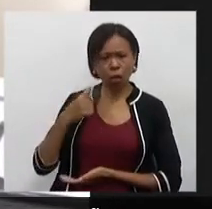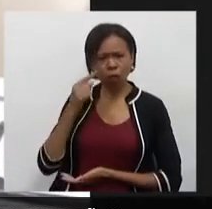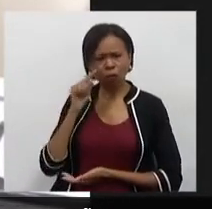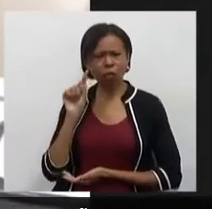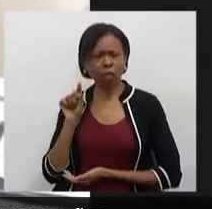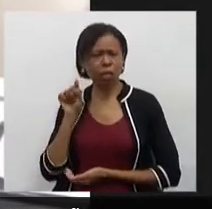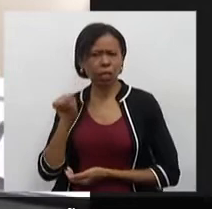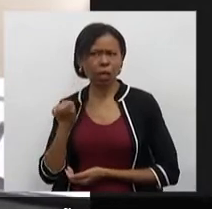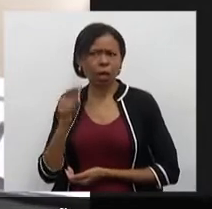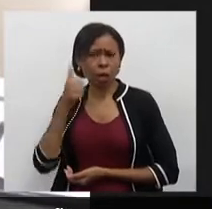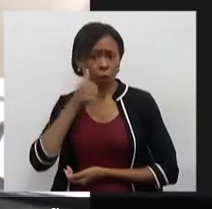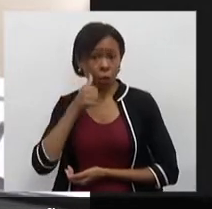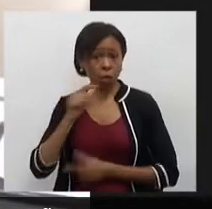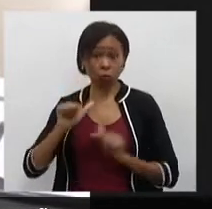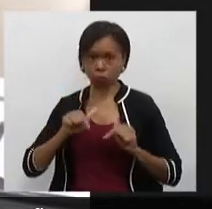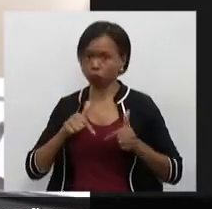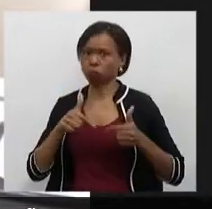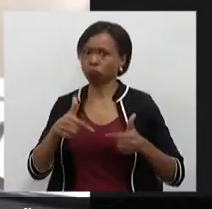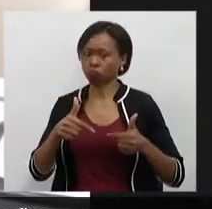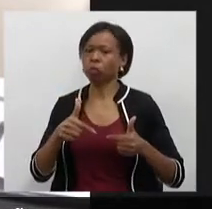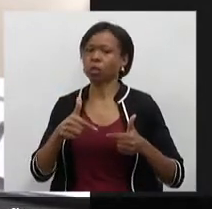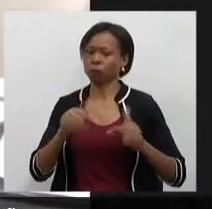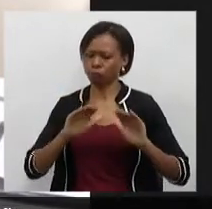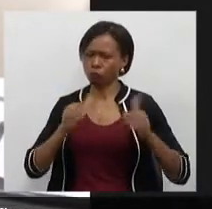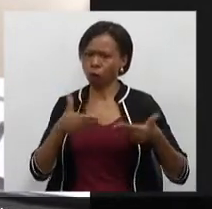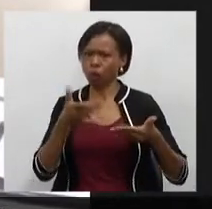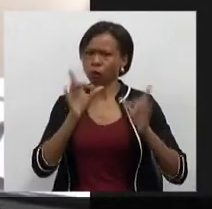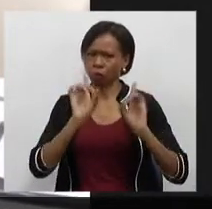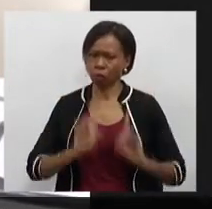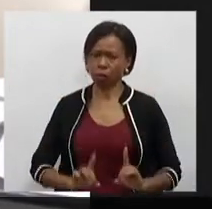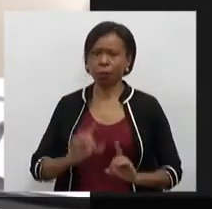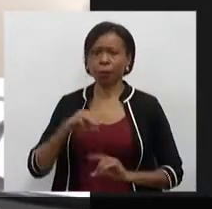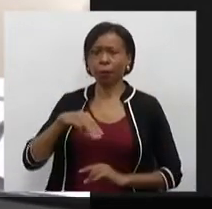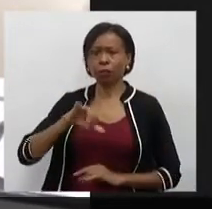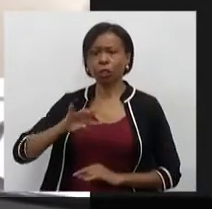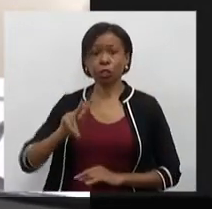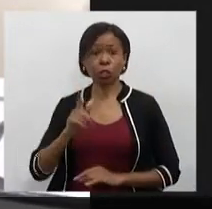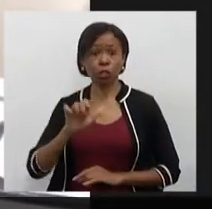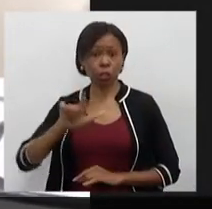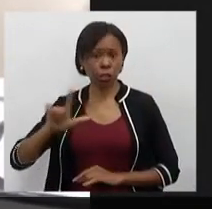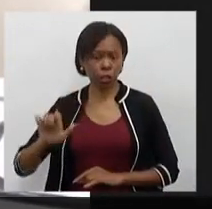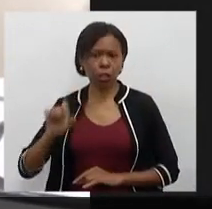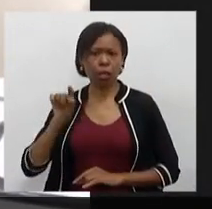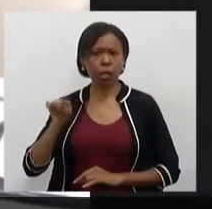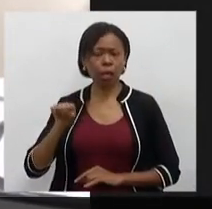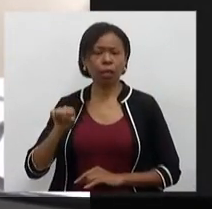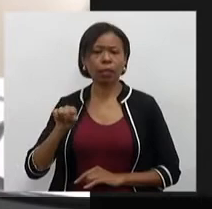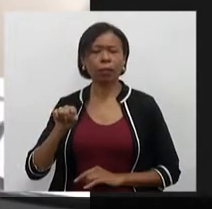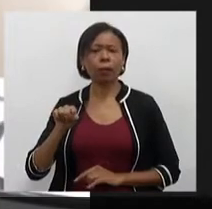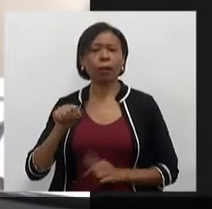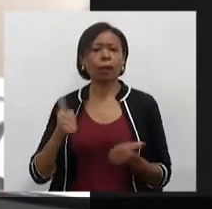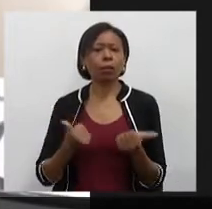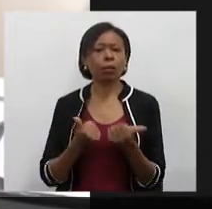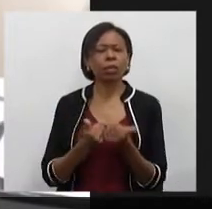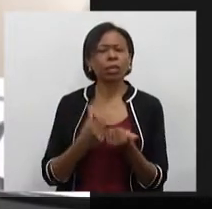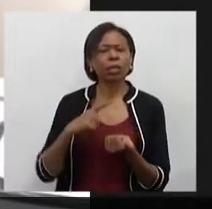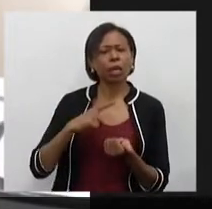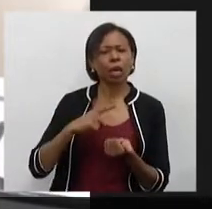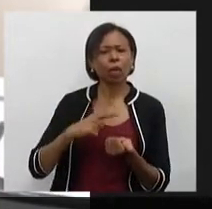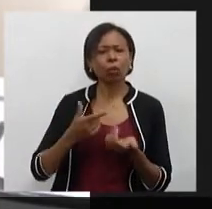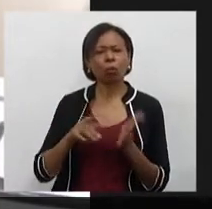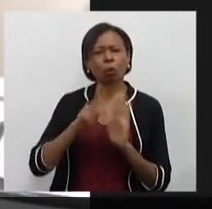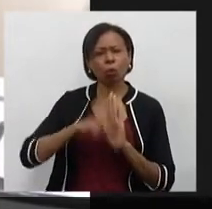Michele Siqueira, que tem esse trabalho pro bono, né, para pessoas com deficiência, que é o Alô Doutora. Nós estivemos